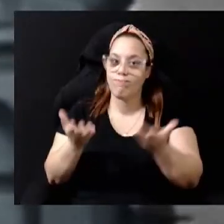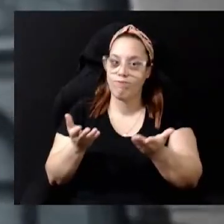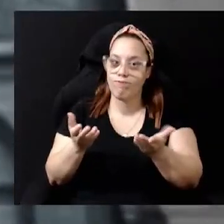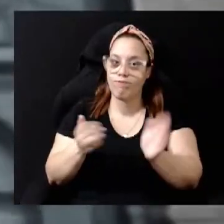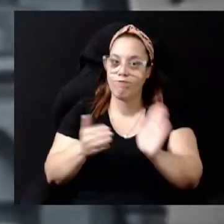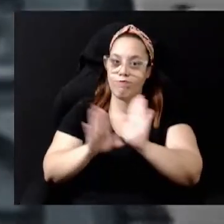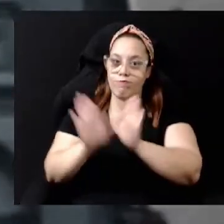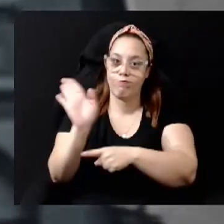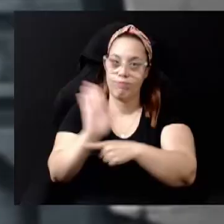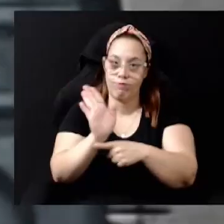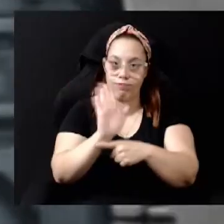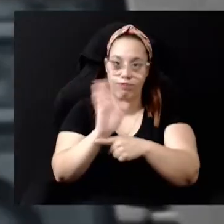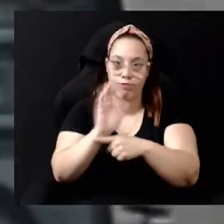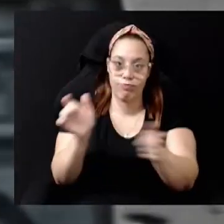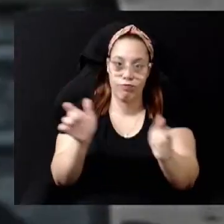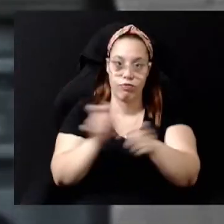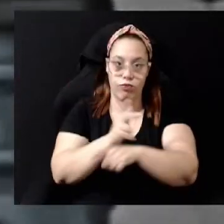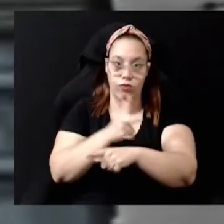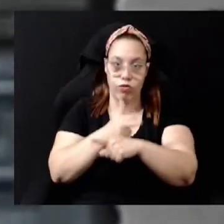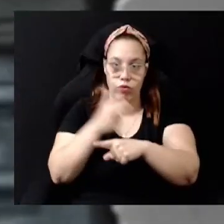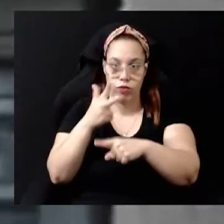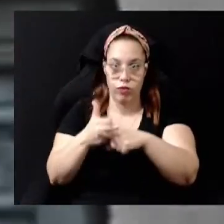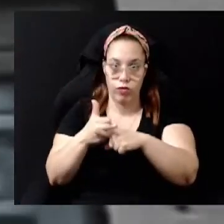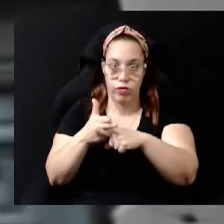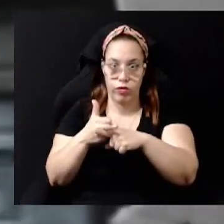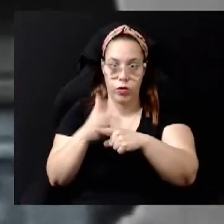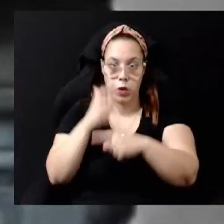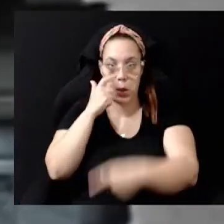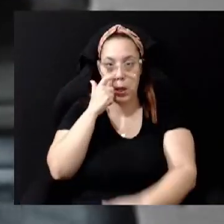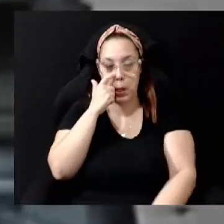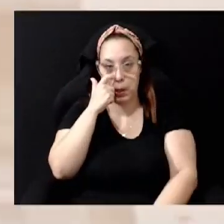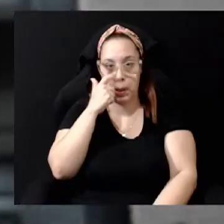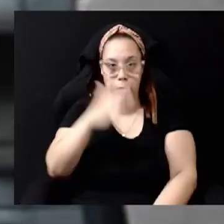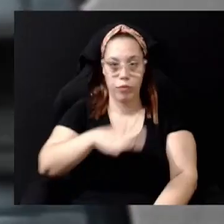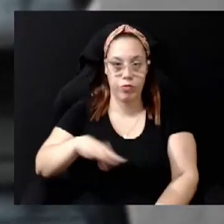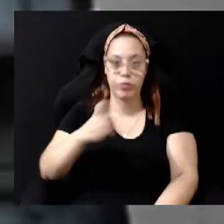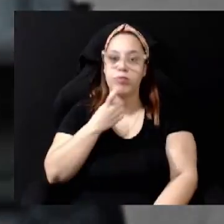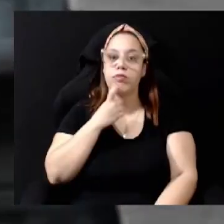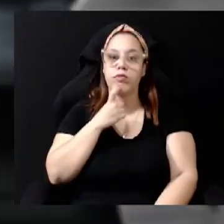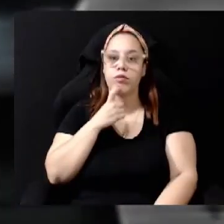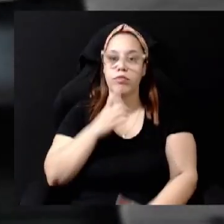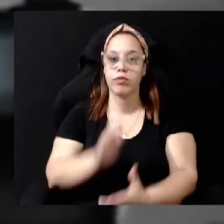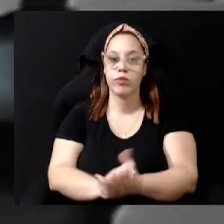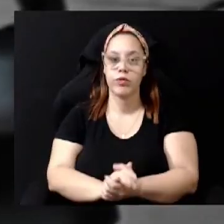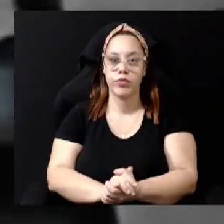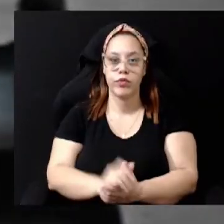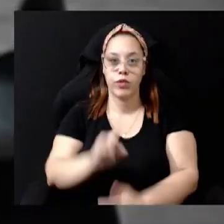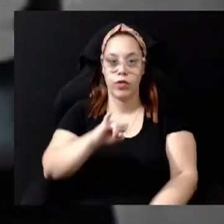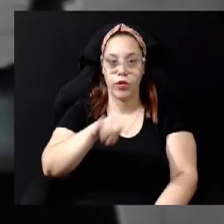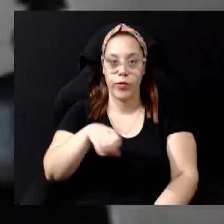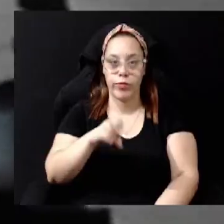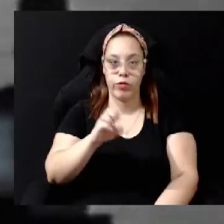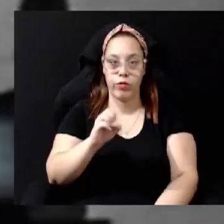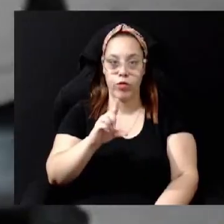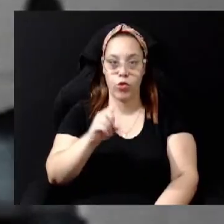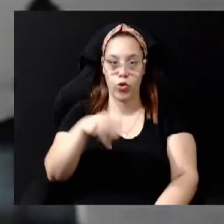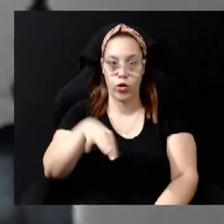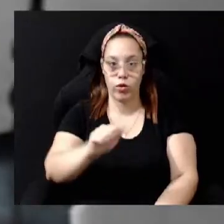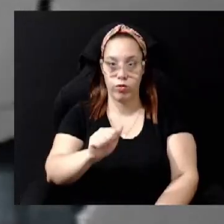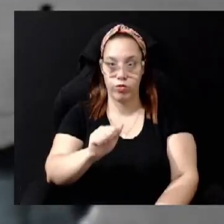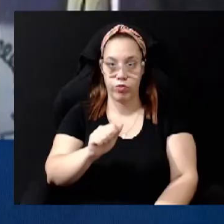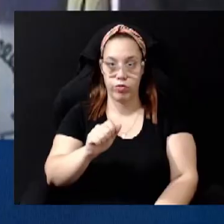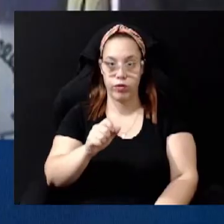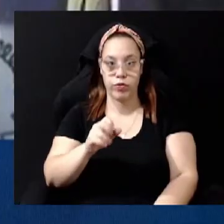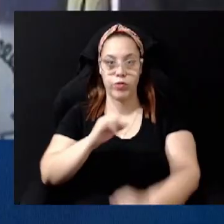curtas produzidos por cineastas da região de Campinas. Julia Brito, a voz de Campinas, e Caro